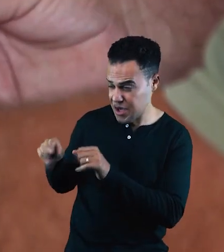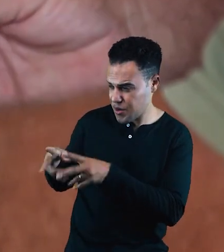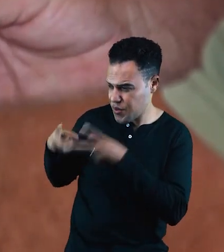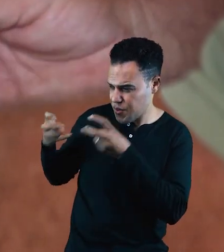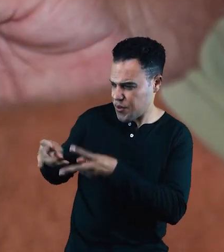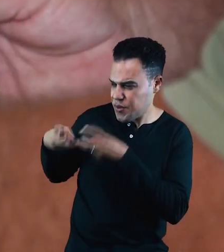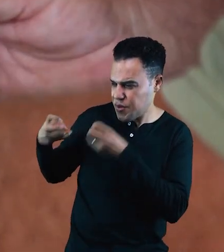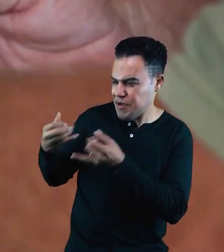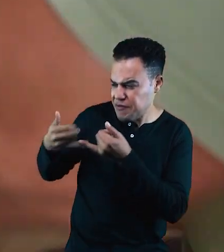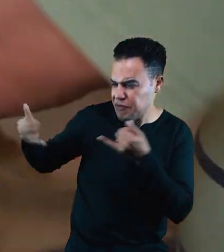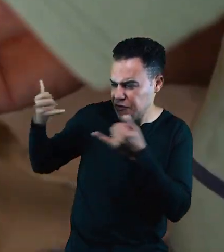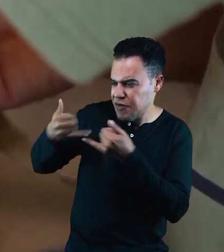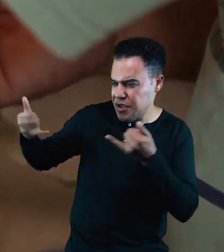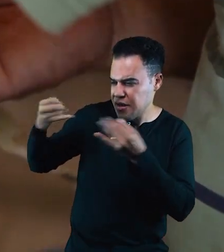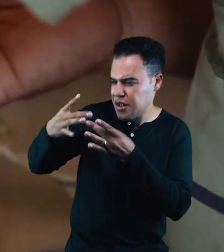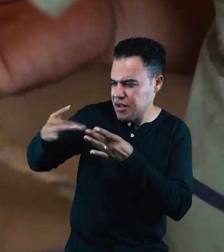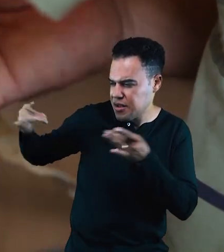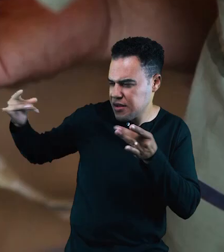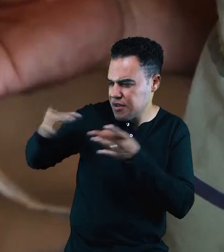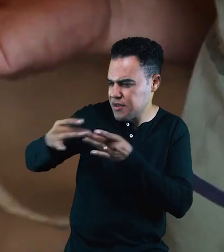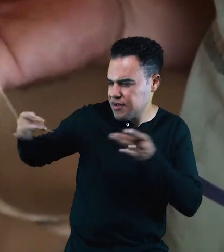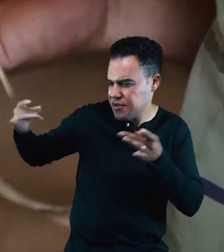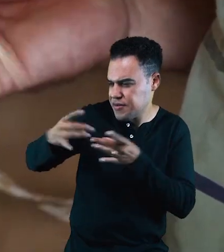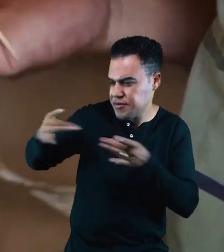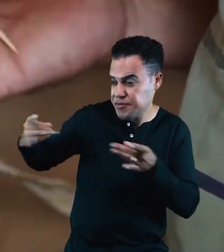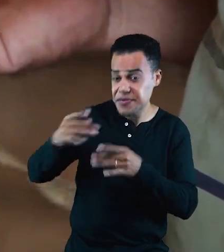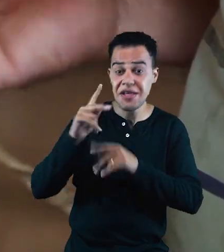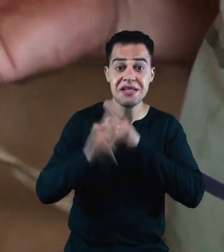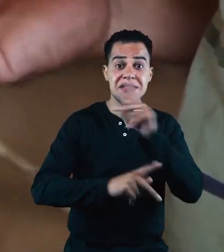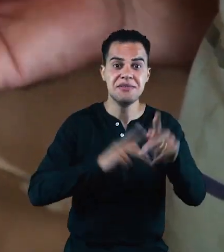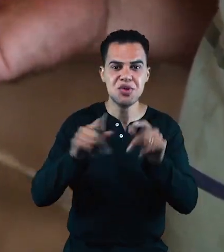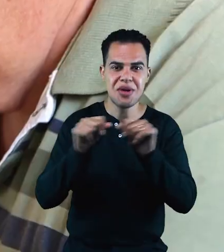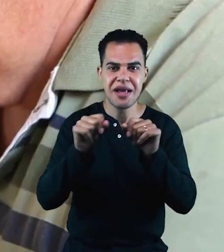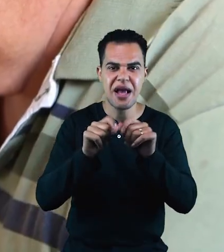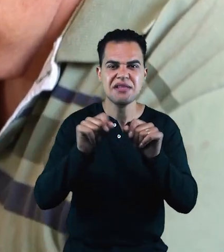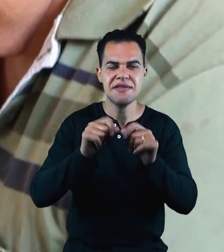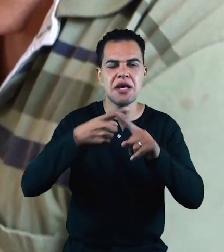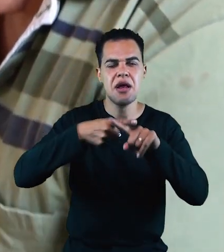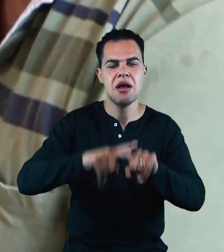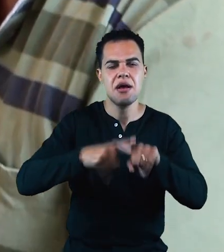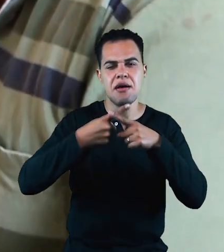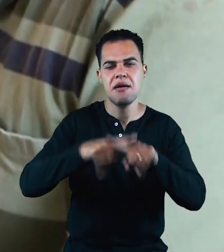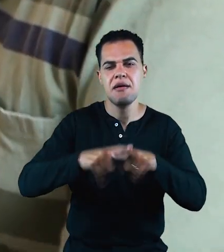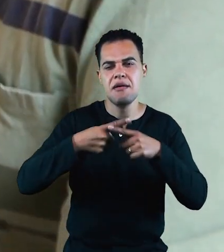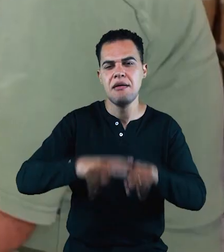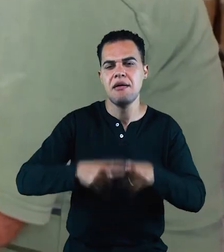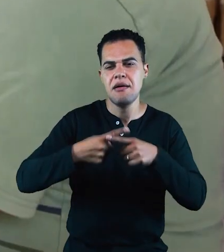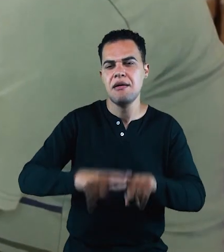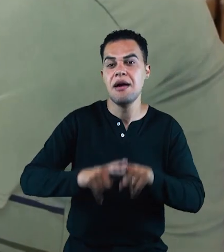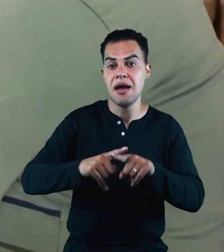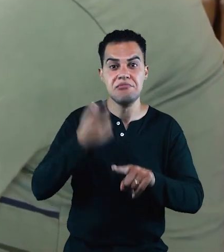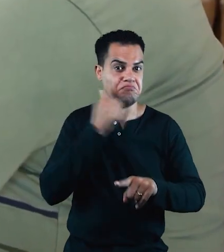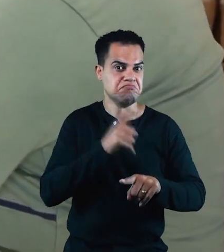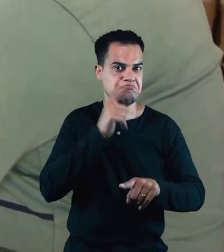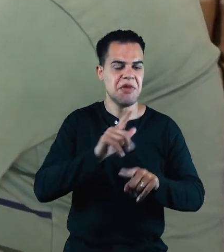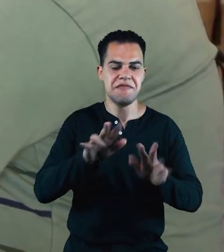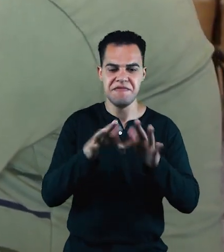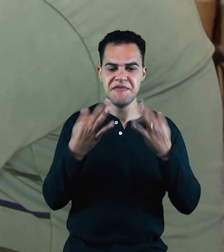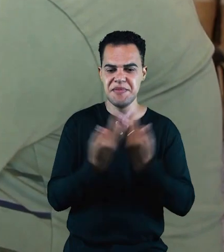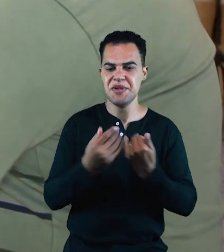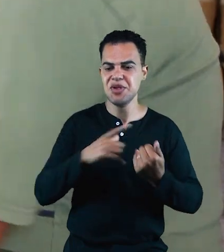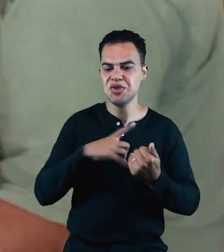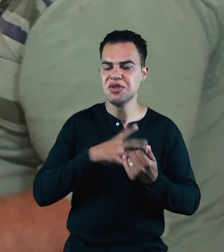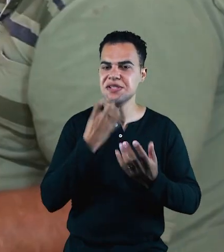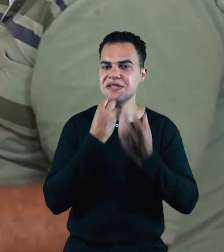as fibras e as pessoas em casa faziam a trança. Então gerava muito emprego familiar naquela época. As famílias tinham